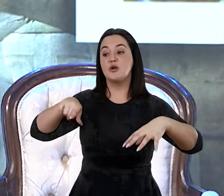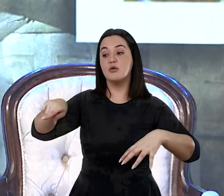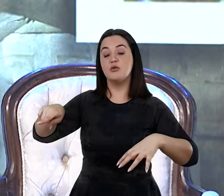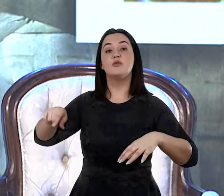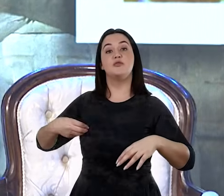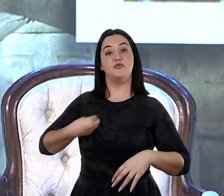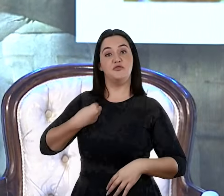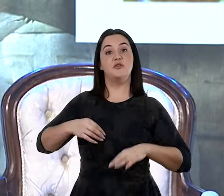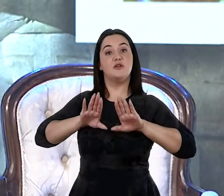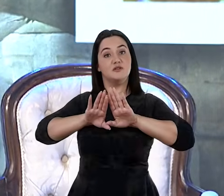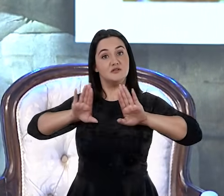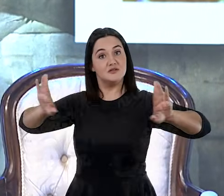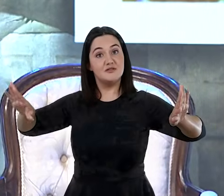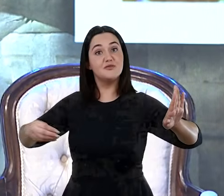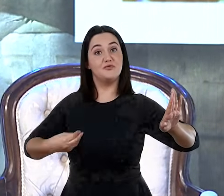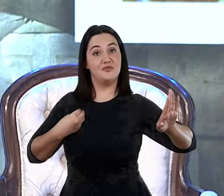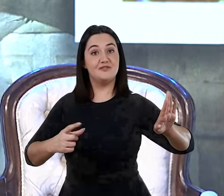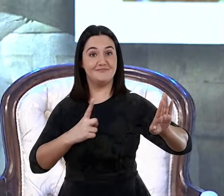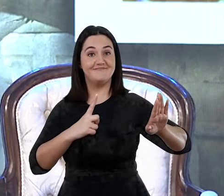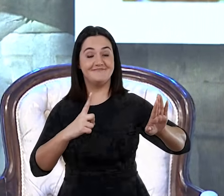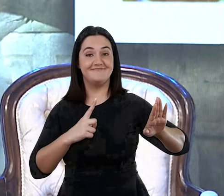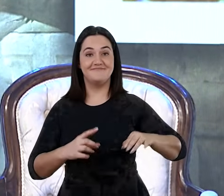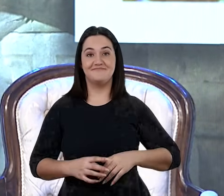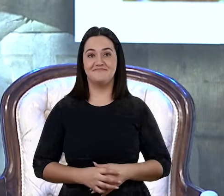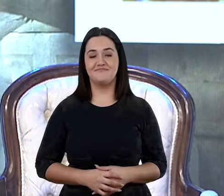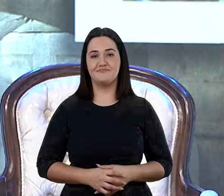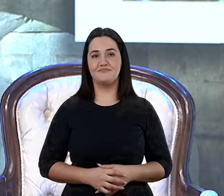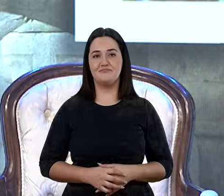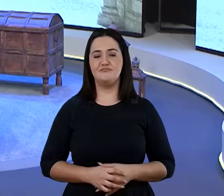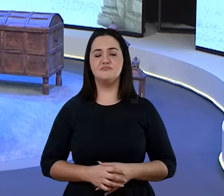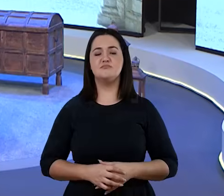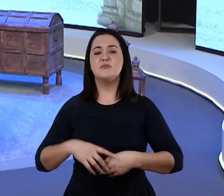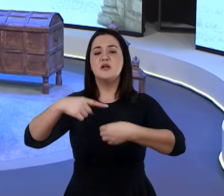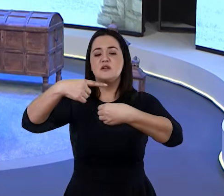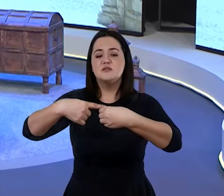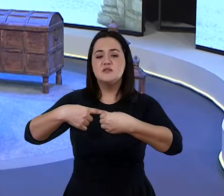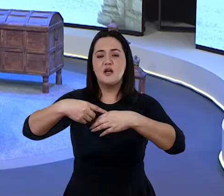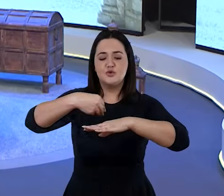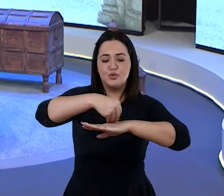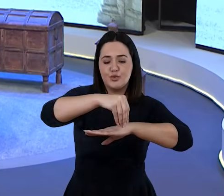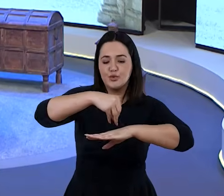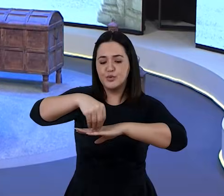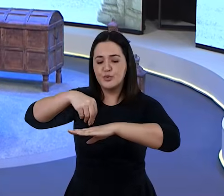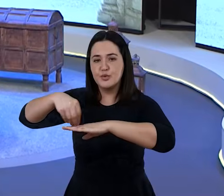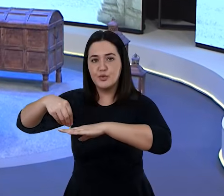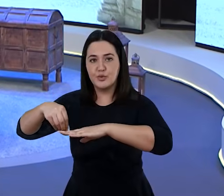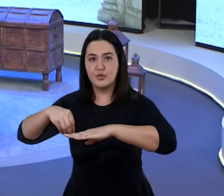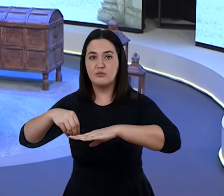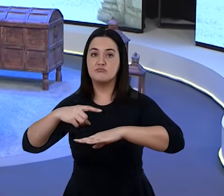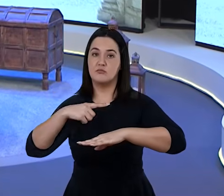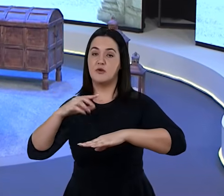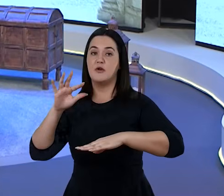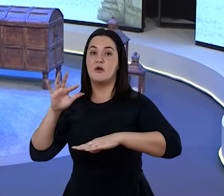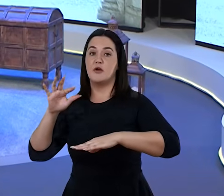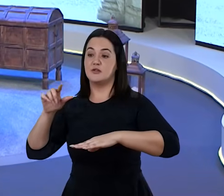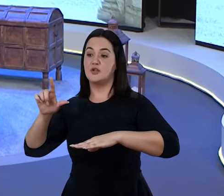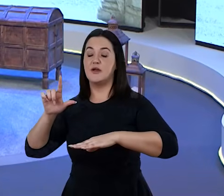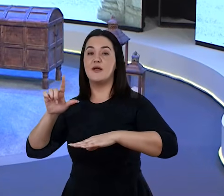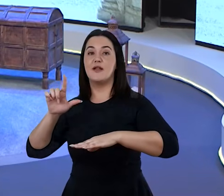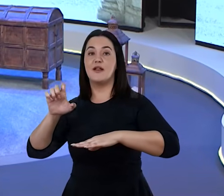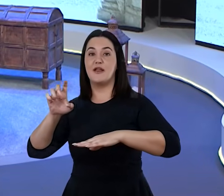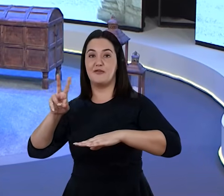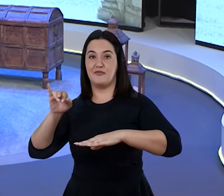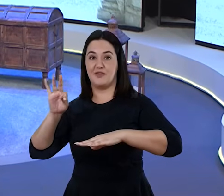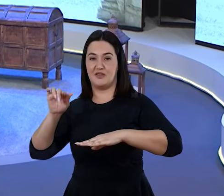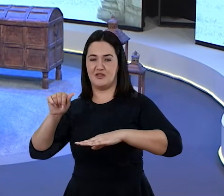onde Sansão viveu e teve a sua atuação. Beit Shemesh foi entregue aos levitas. Ali